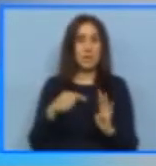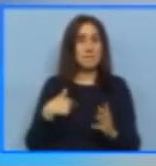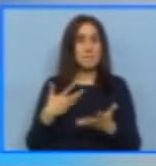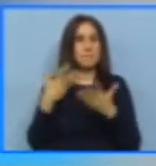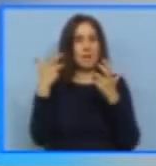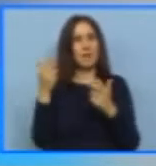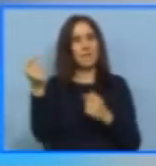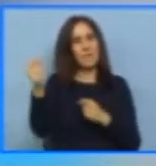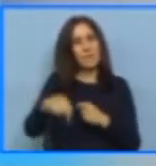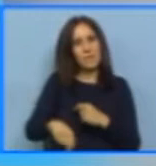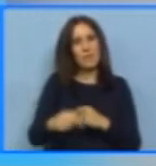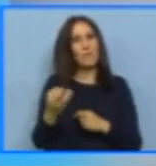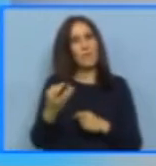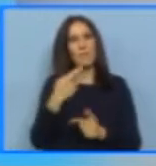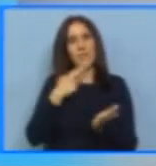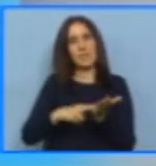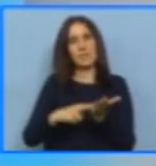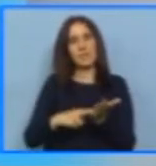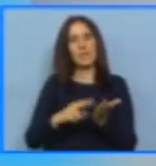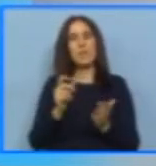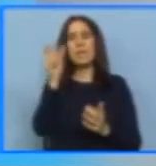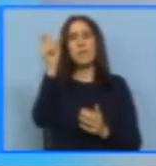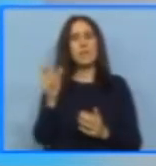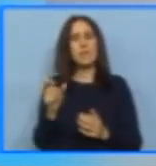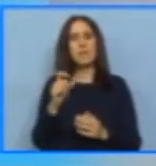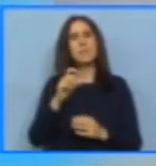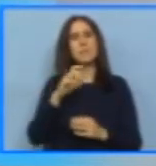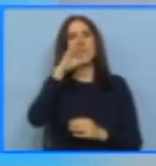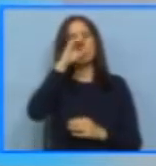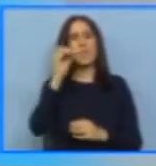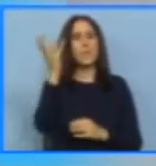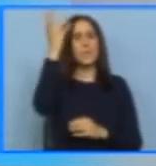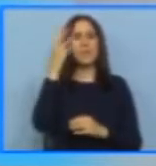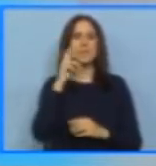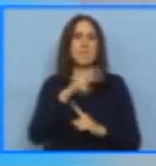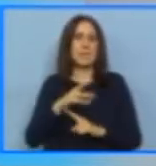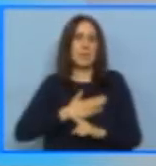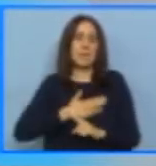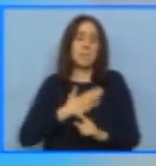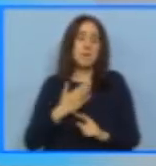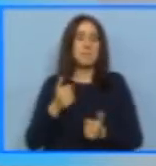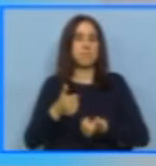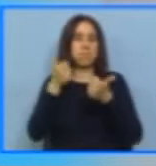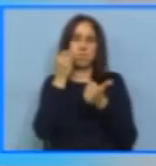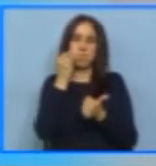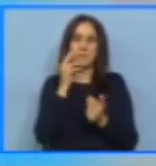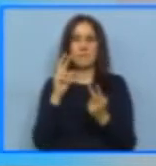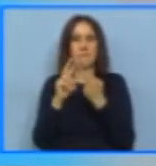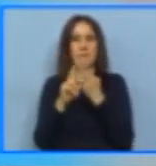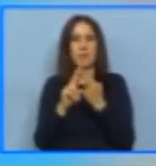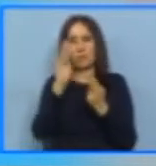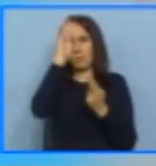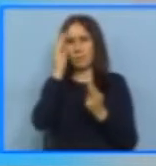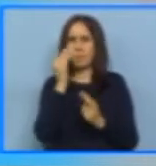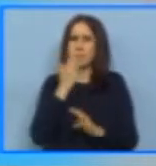que quer vir, e foi essa exatamente a razão pela qual ele não quis nenhuma visita de Estado. Claro, as autoridades, como sempre acontece, vão ao encontro do Papa, ainda bem que é